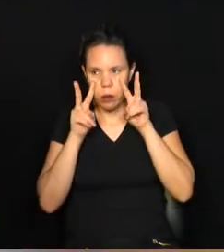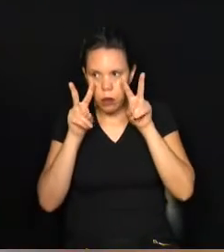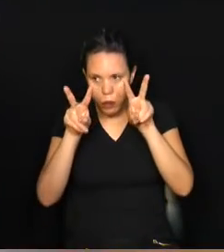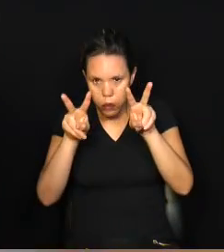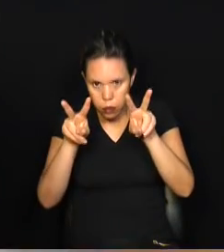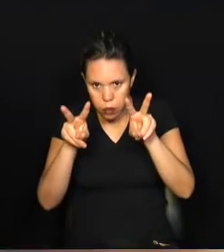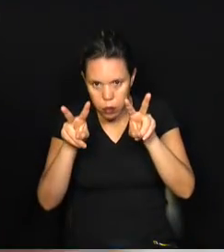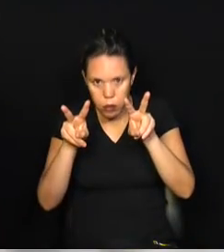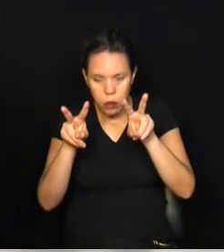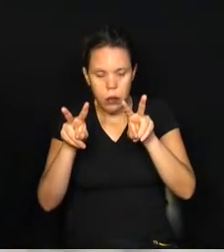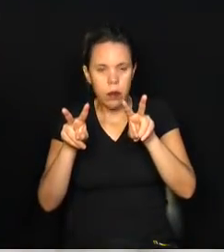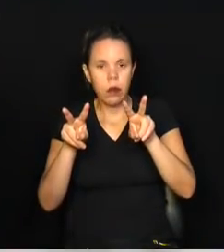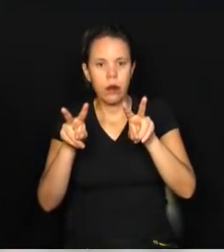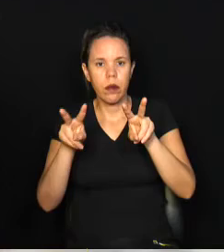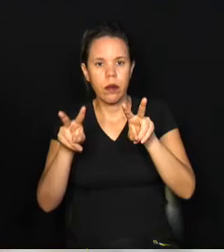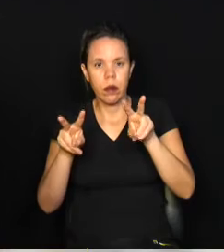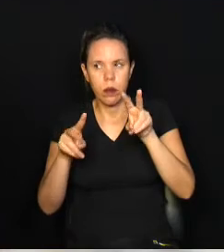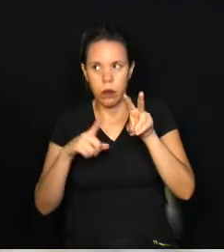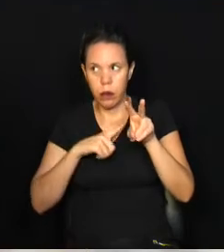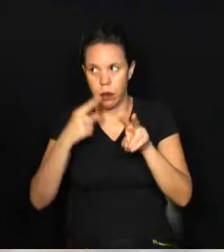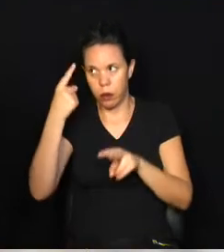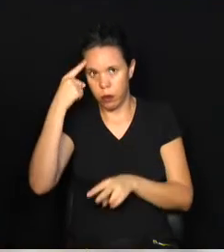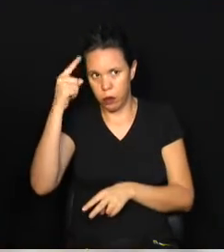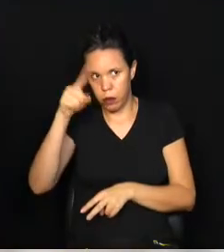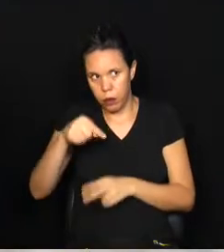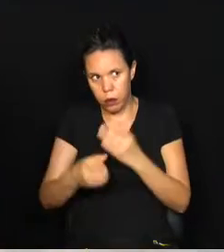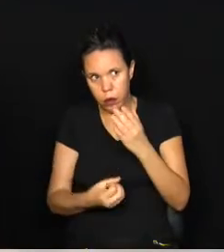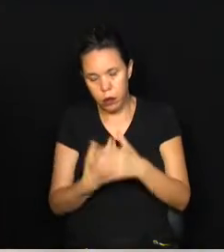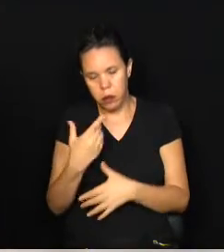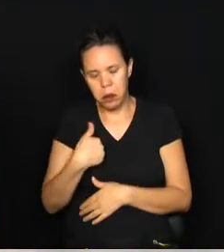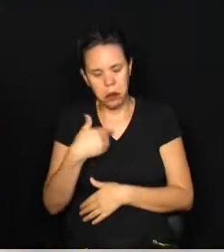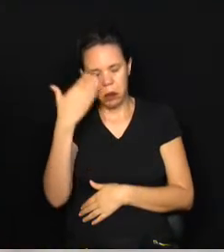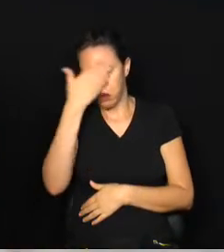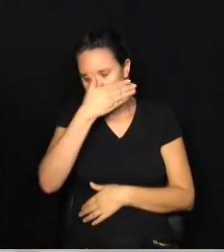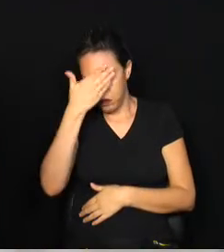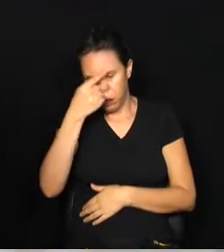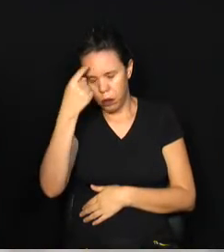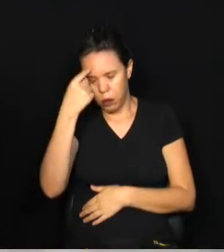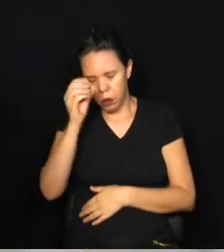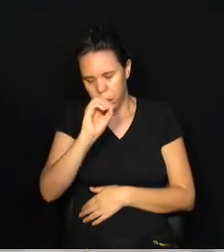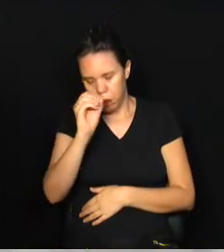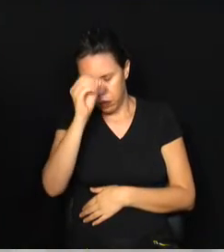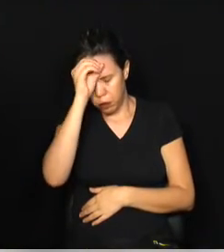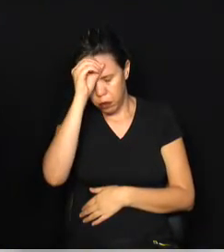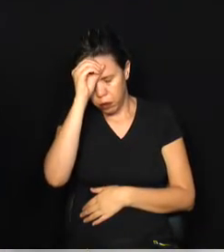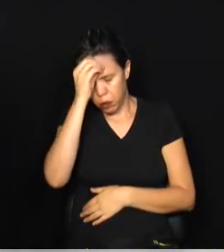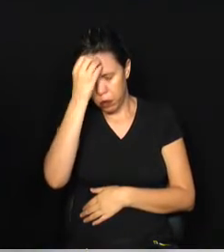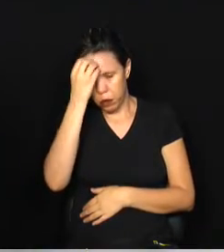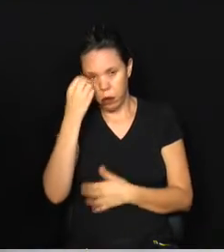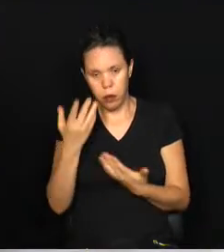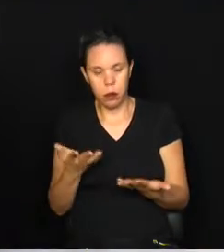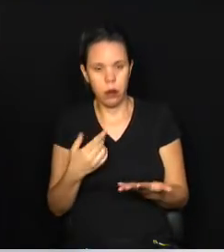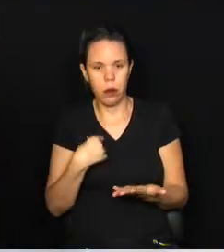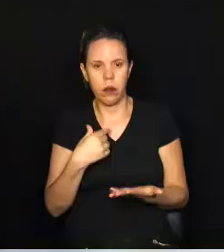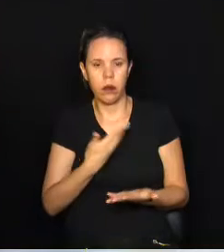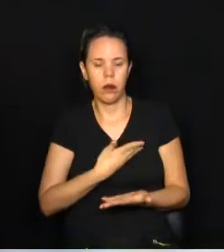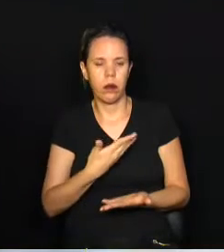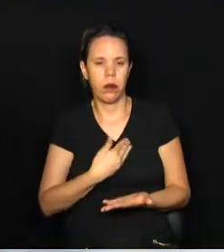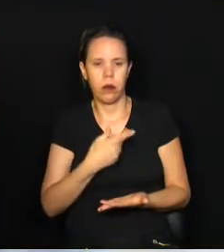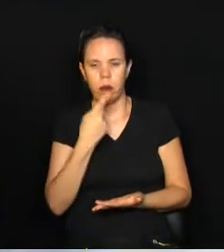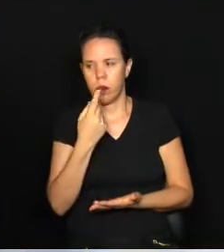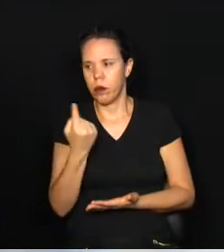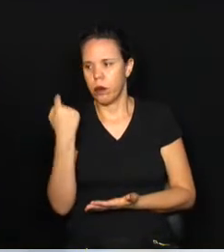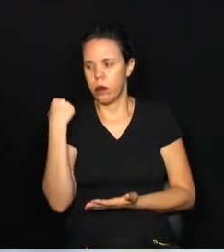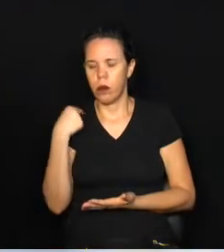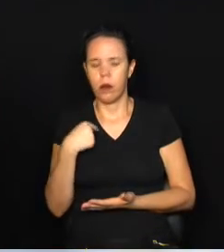vejo, eu passo a ter uma ideia do que está lá. Se eu não vejo, eu não tenho ideia nenhuma. Então, é o que disseram meus colegas anteriores. Aí a